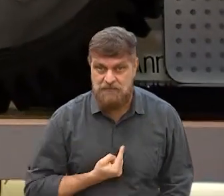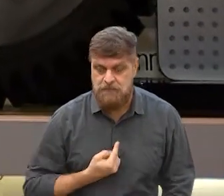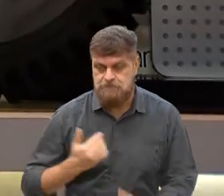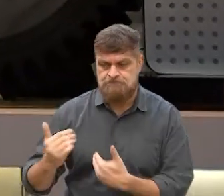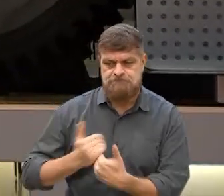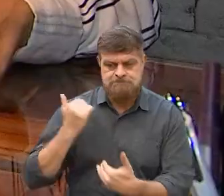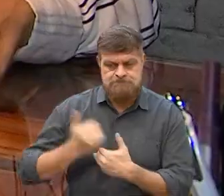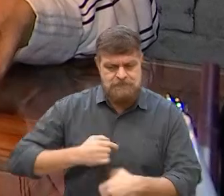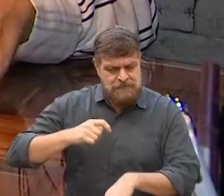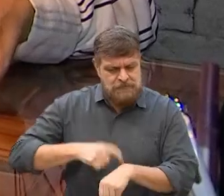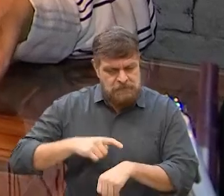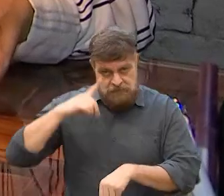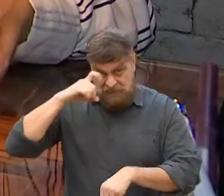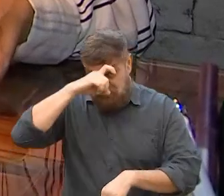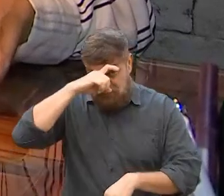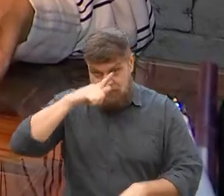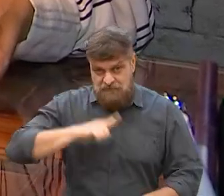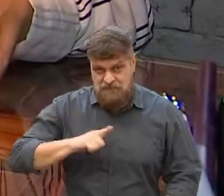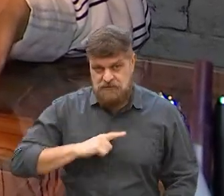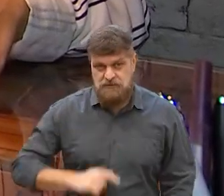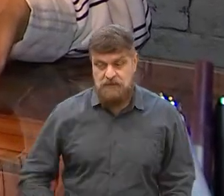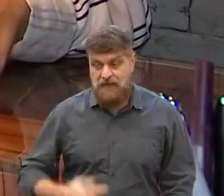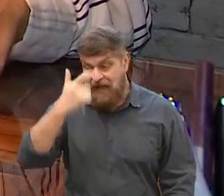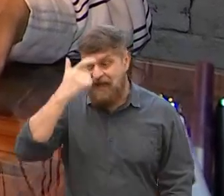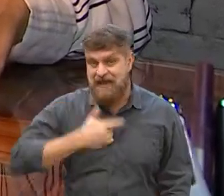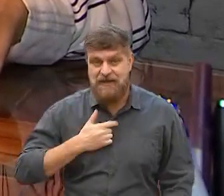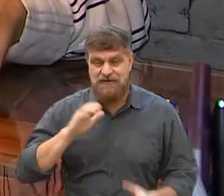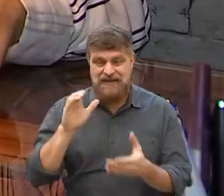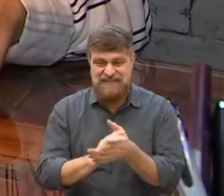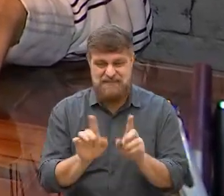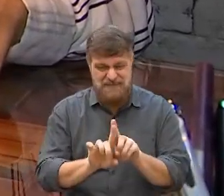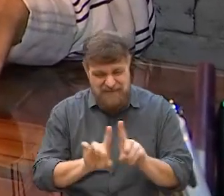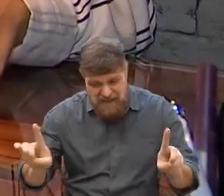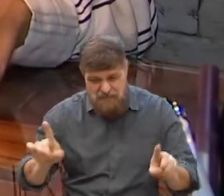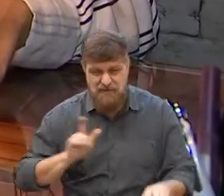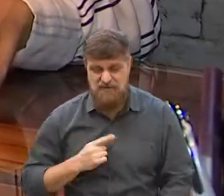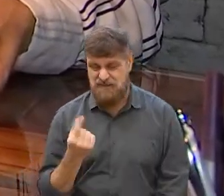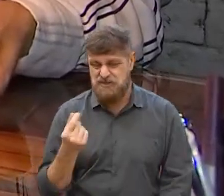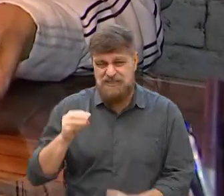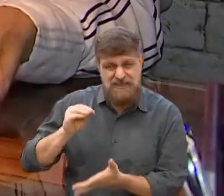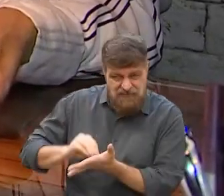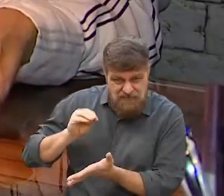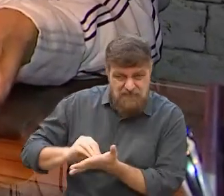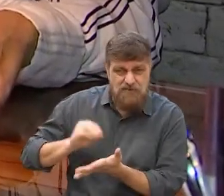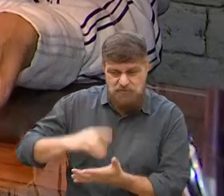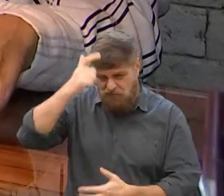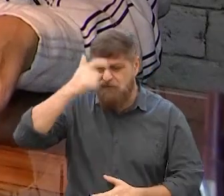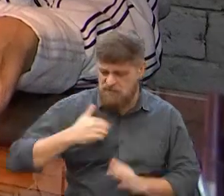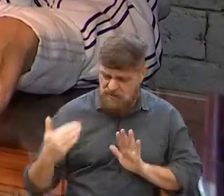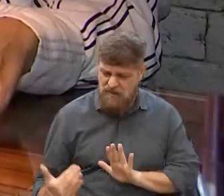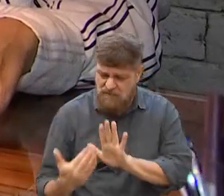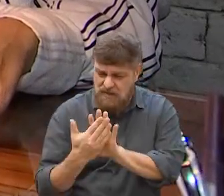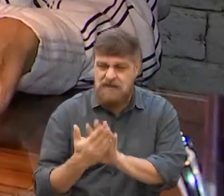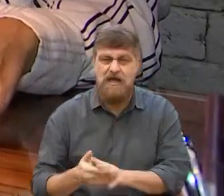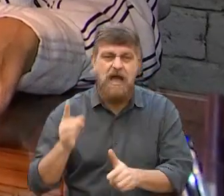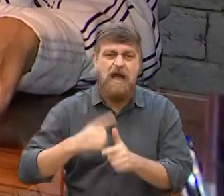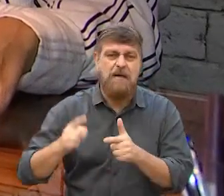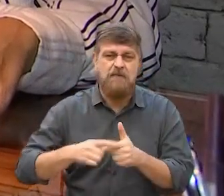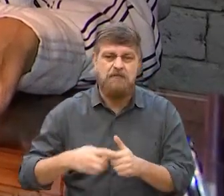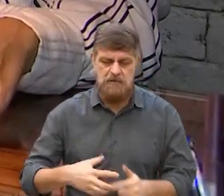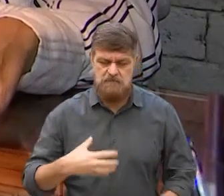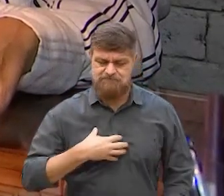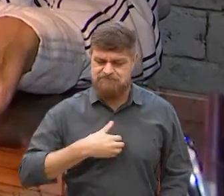conta desde os tempos da faculdade. Formada em 1981, logo abriu o seu próprio negócio.